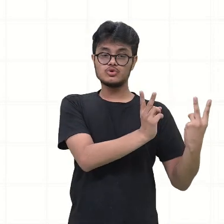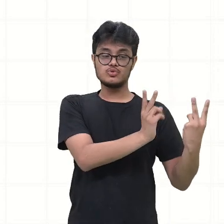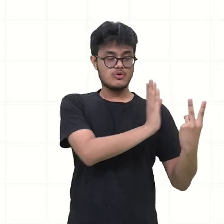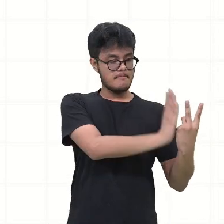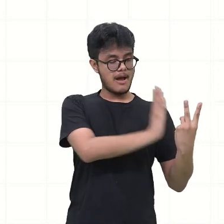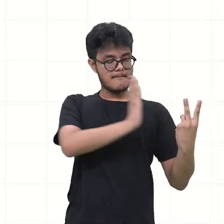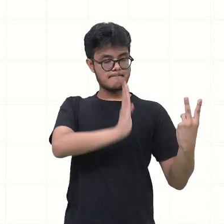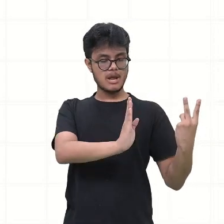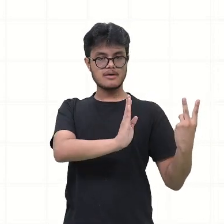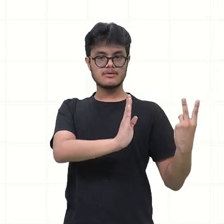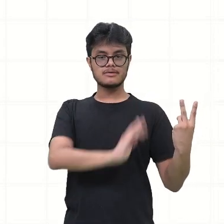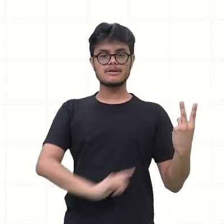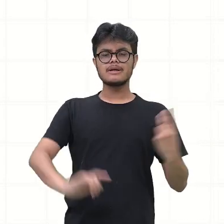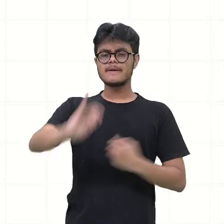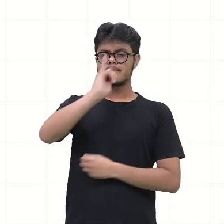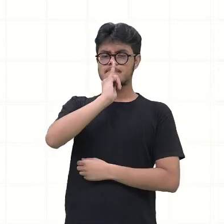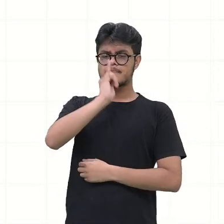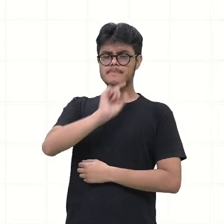um ponto